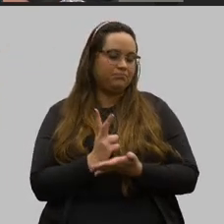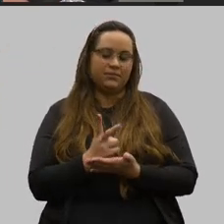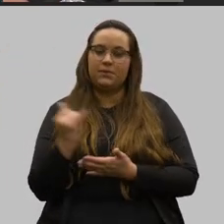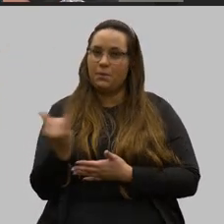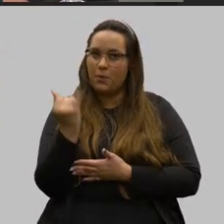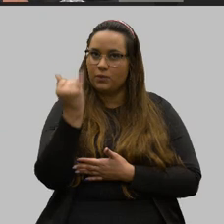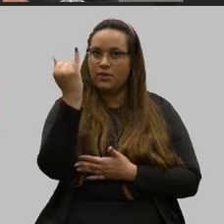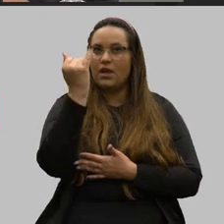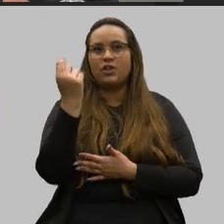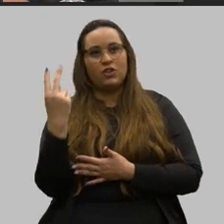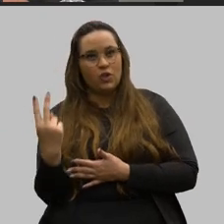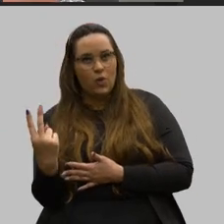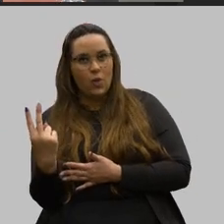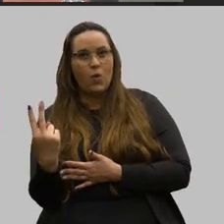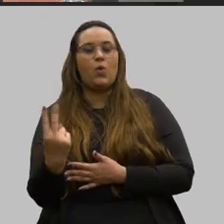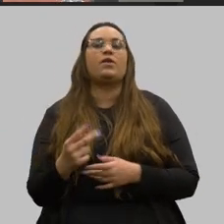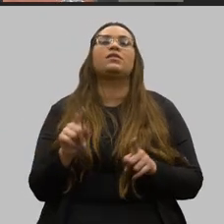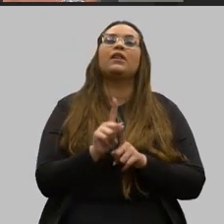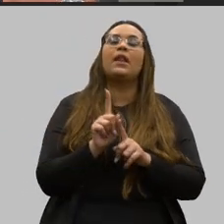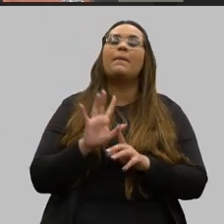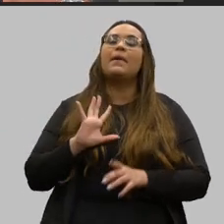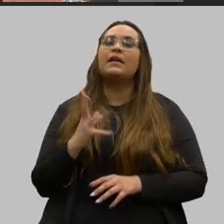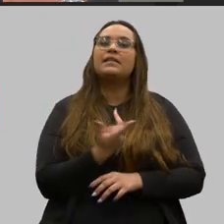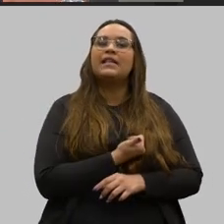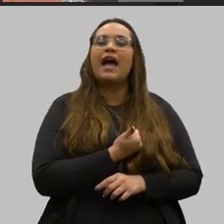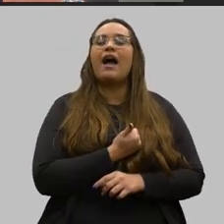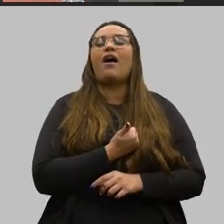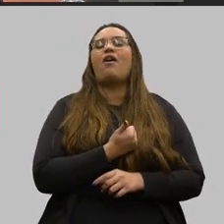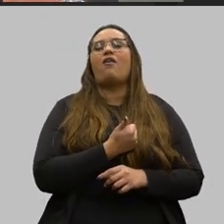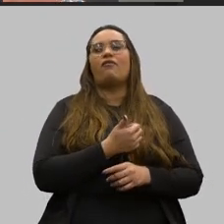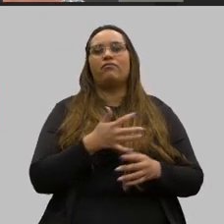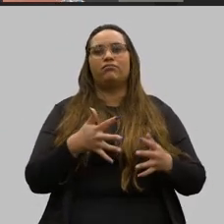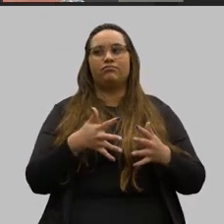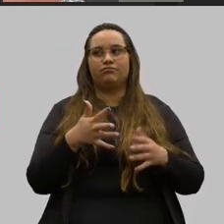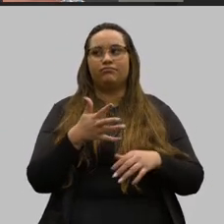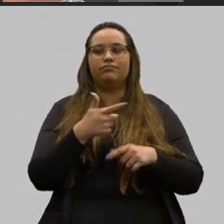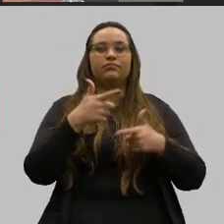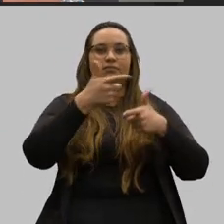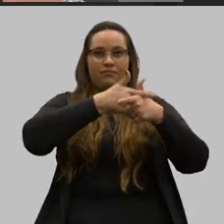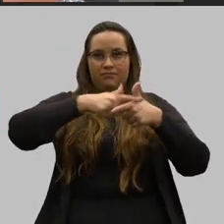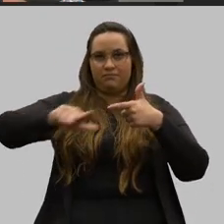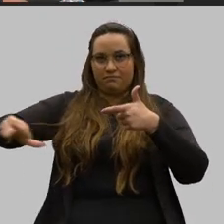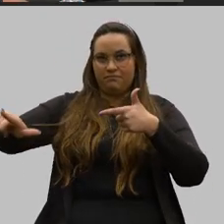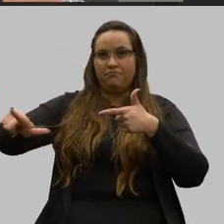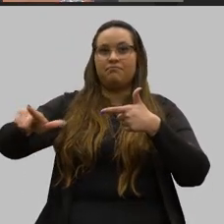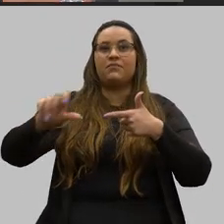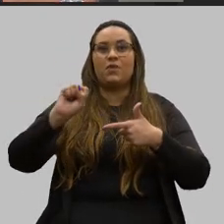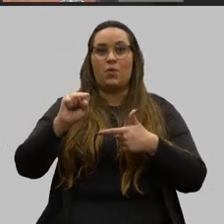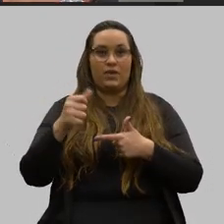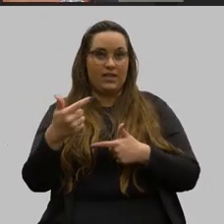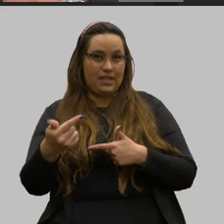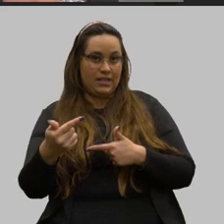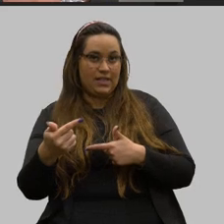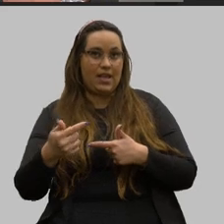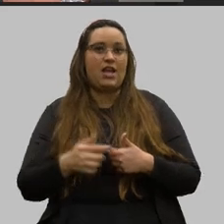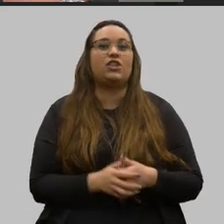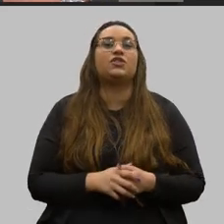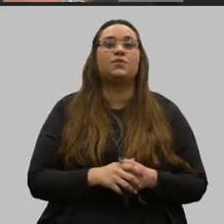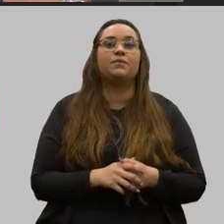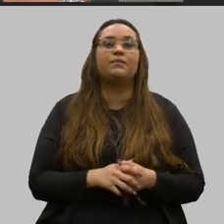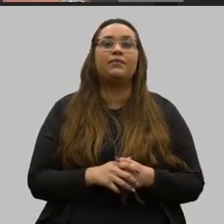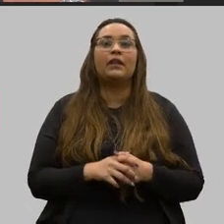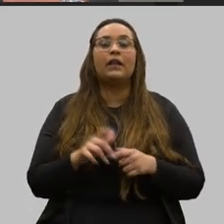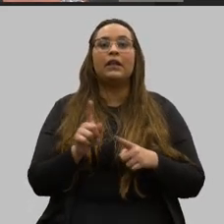salvamento que são as caminhonetes mais específicas 87 motos operacionais de primeira resposta aquisição 6